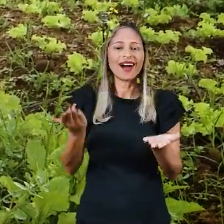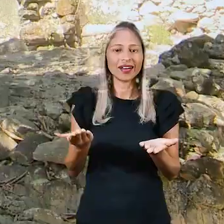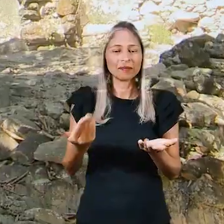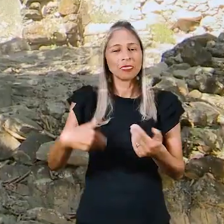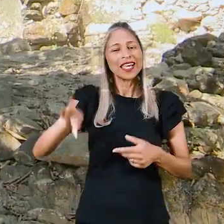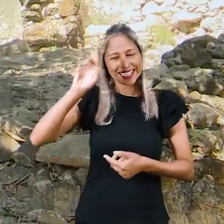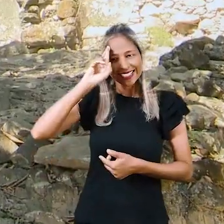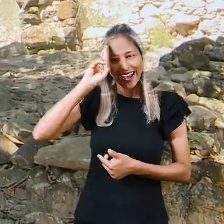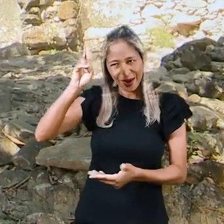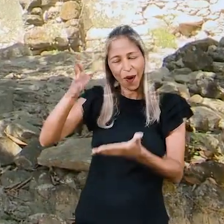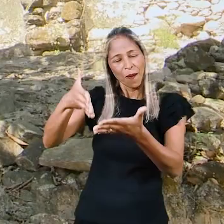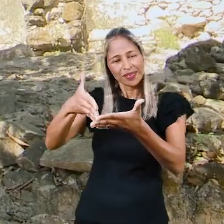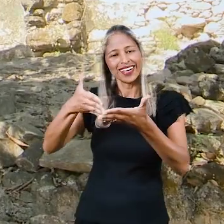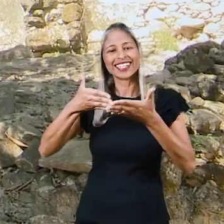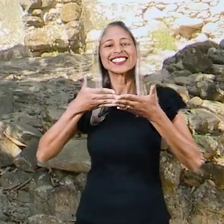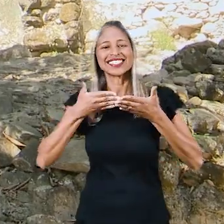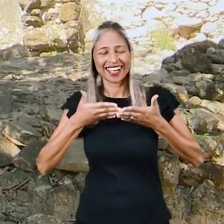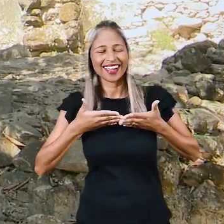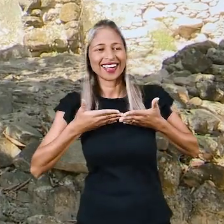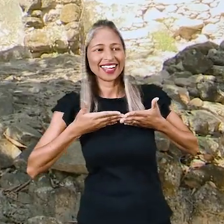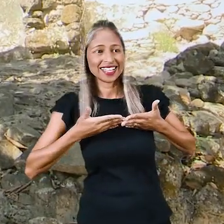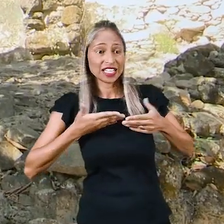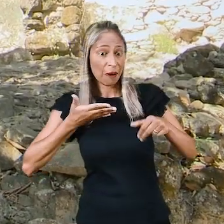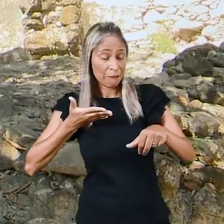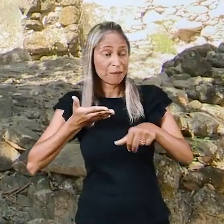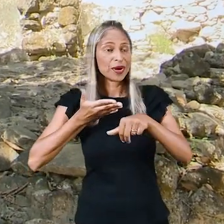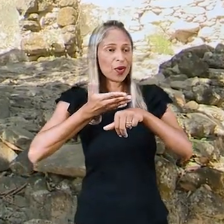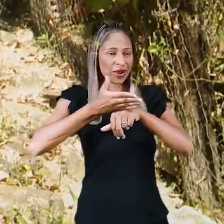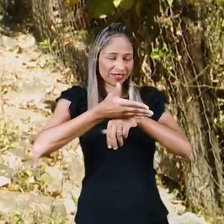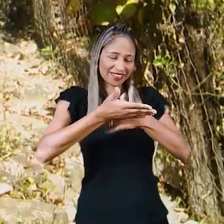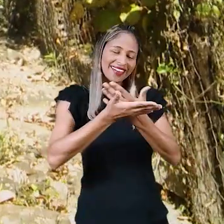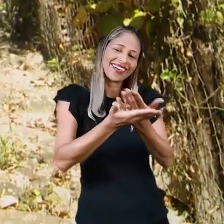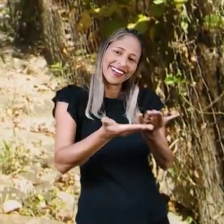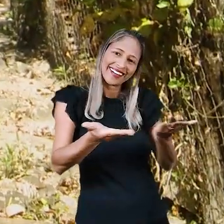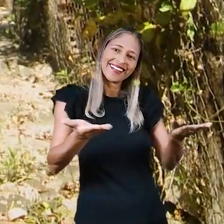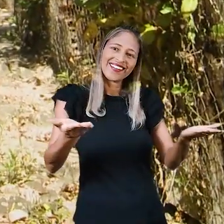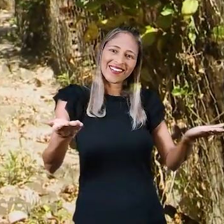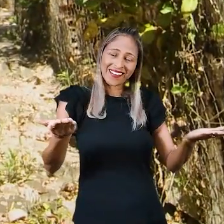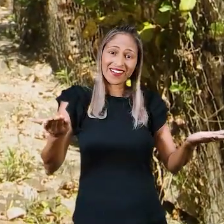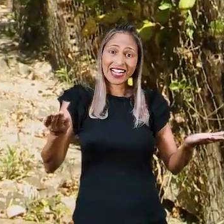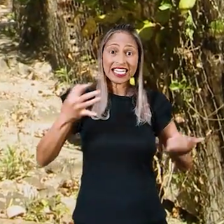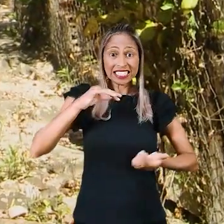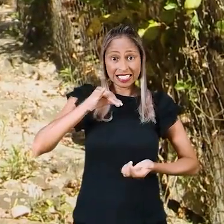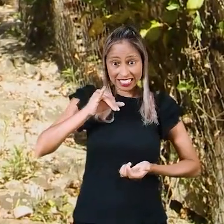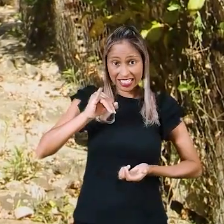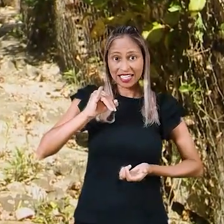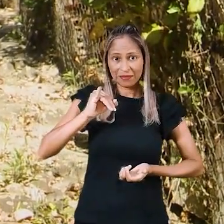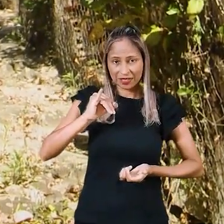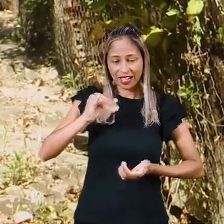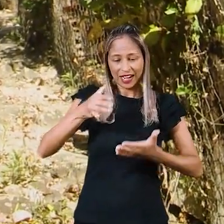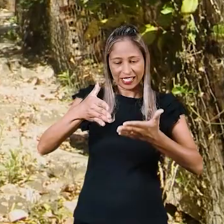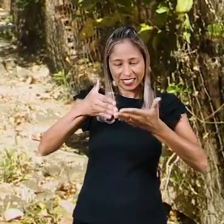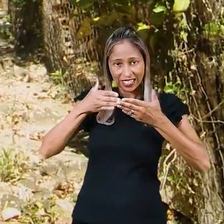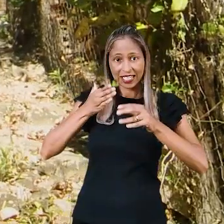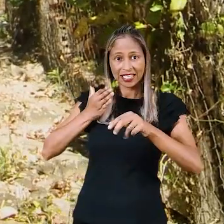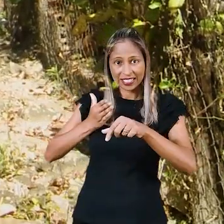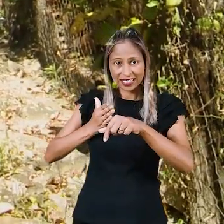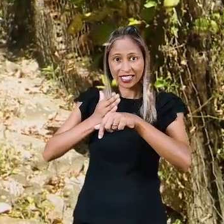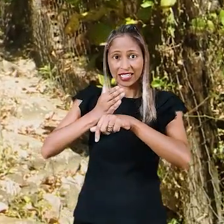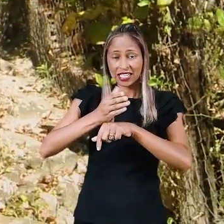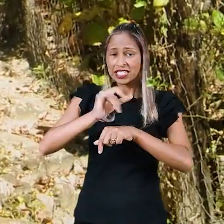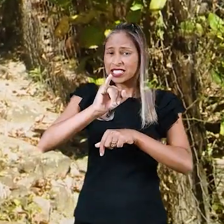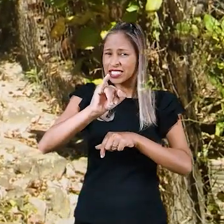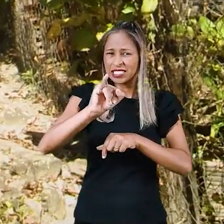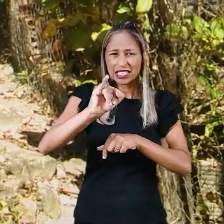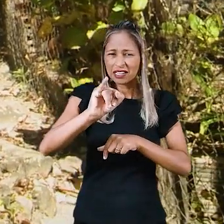né? Senhorio, me dá licença para eu entrar aqui agora. Se me der licença eu